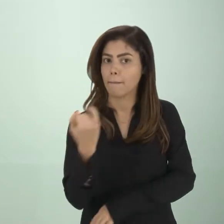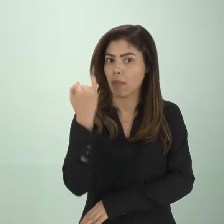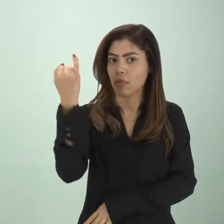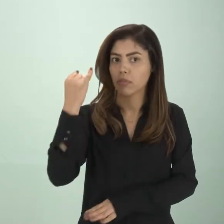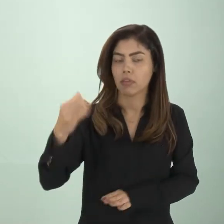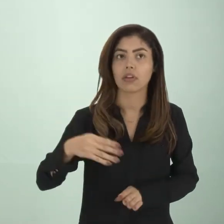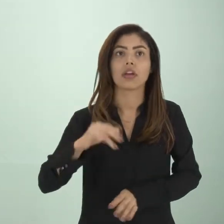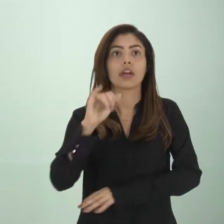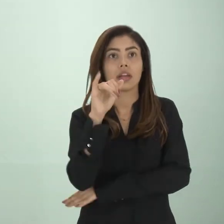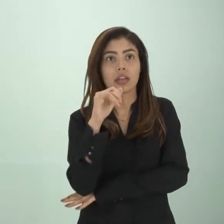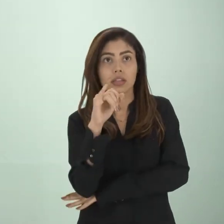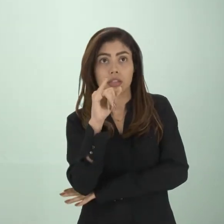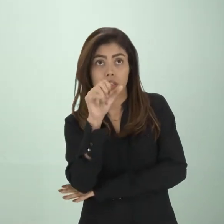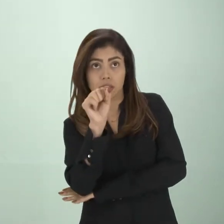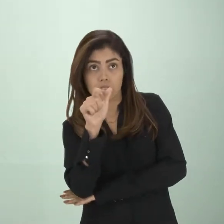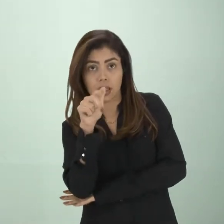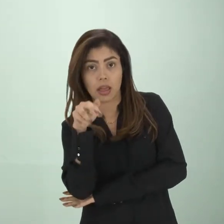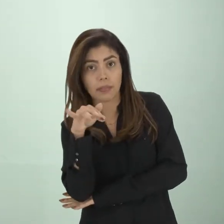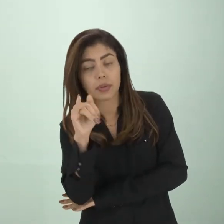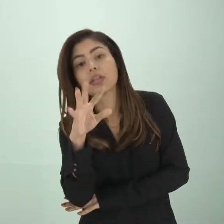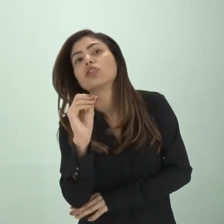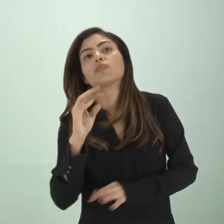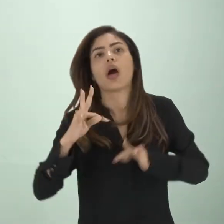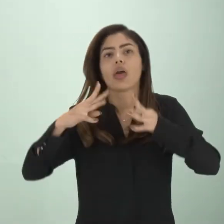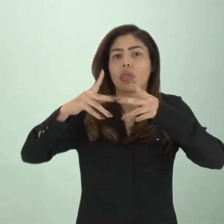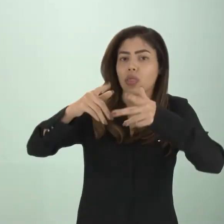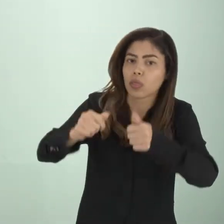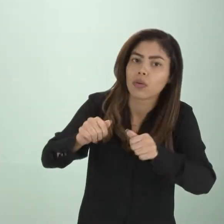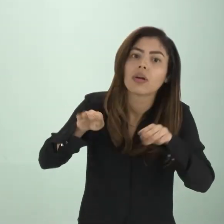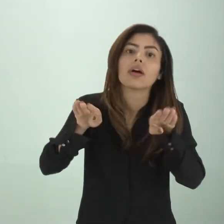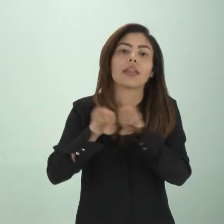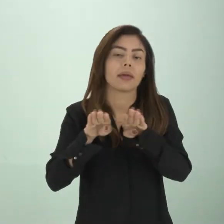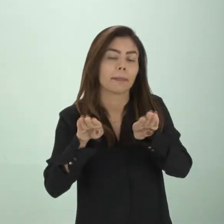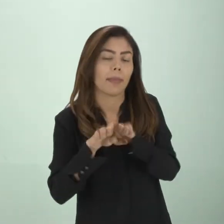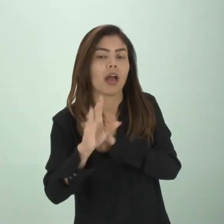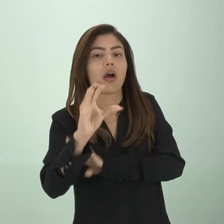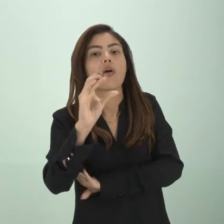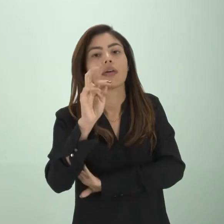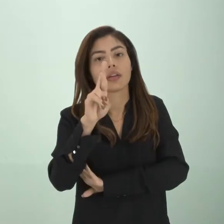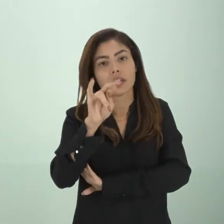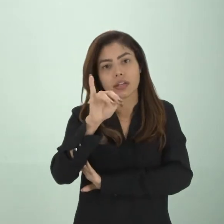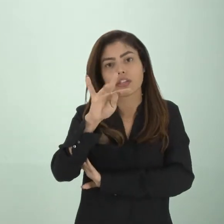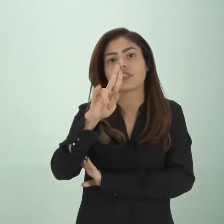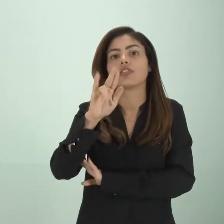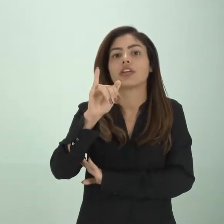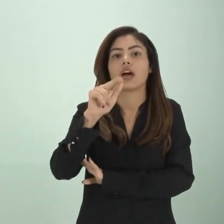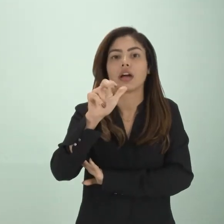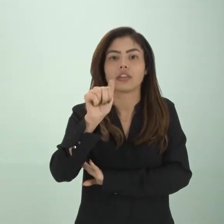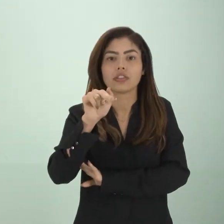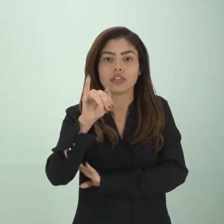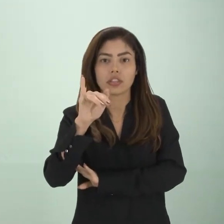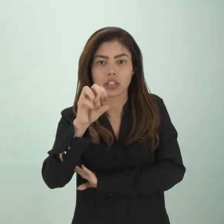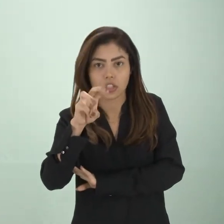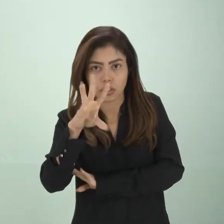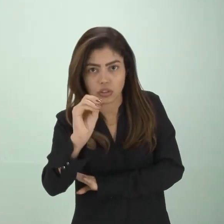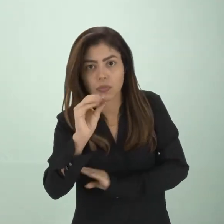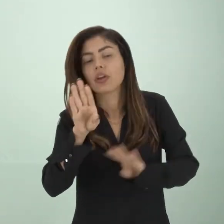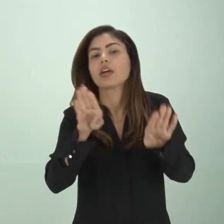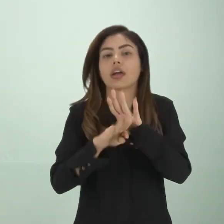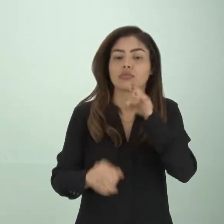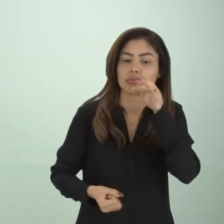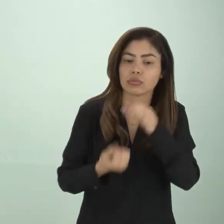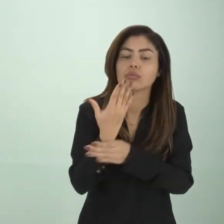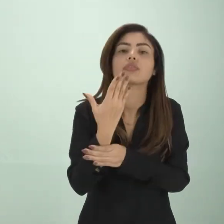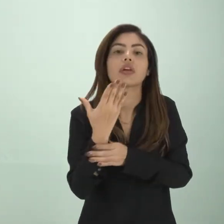judaísmo, islamismo e, sobretudo, o cristianismo. O cristianismo, ele nasce